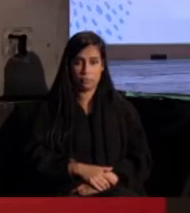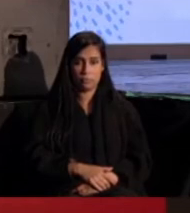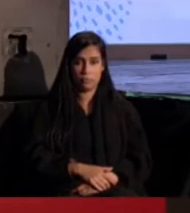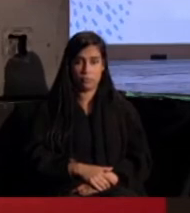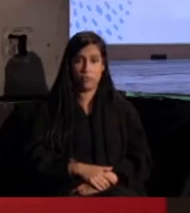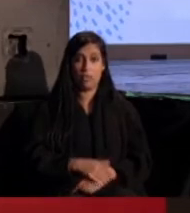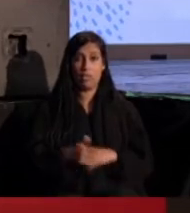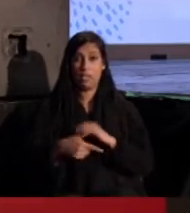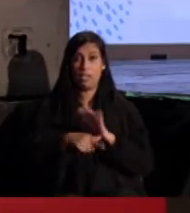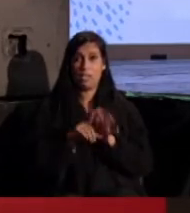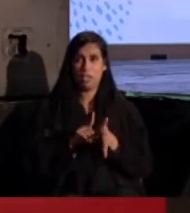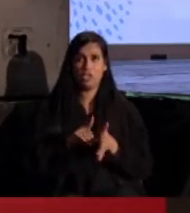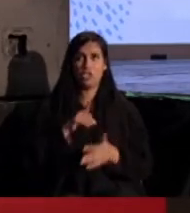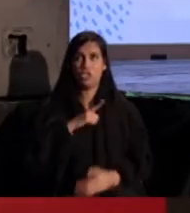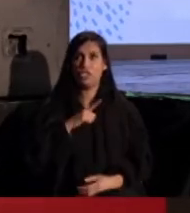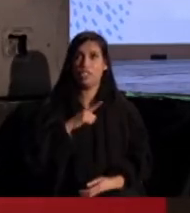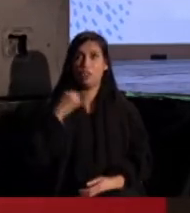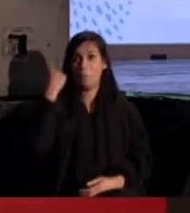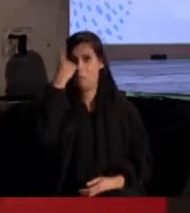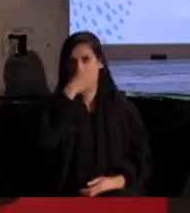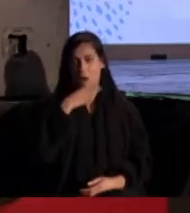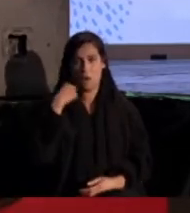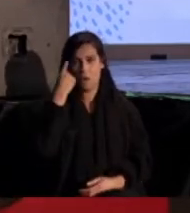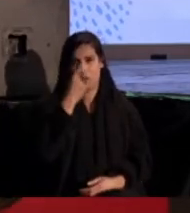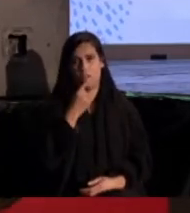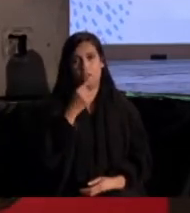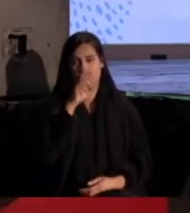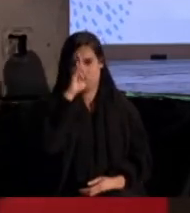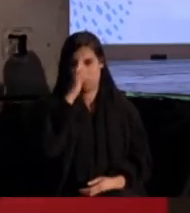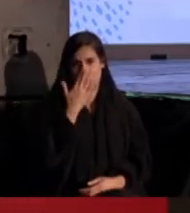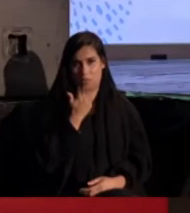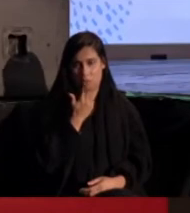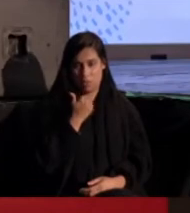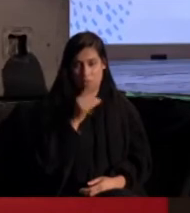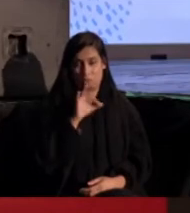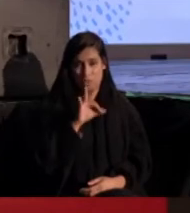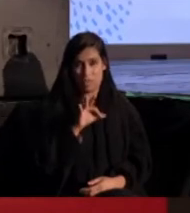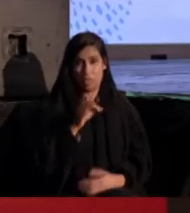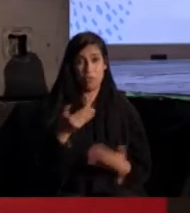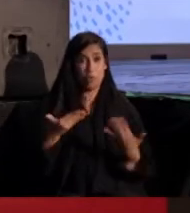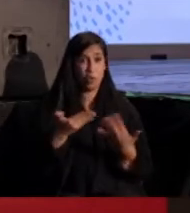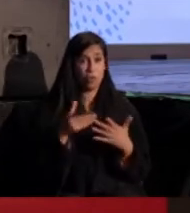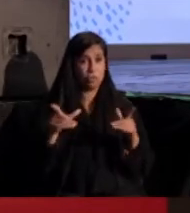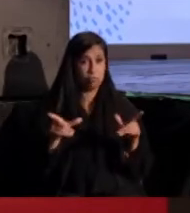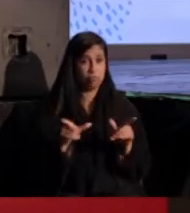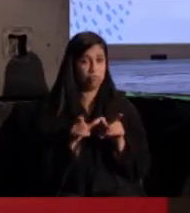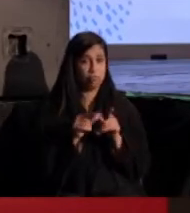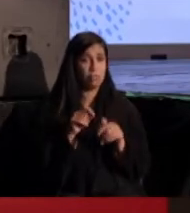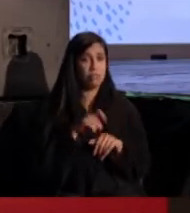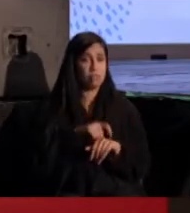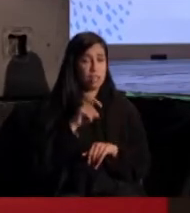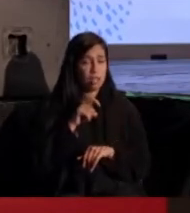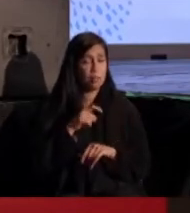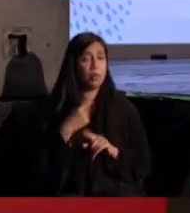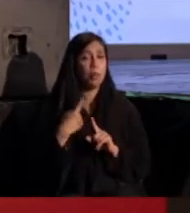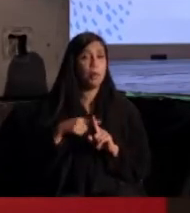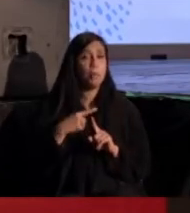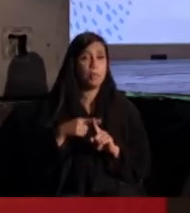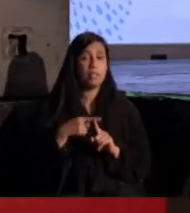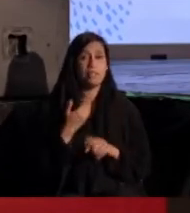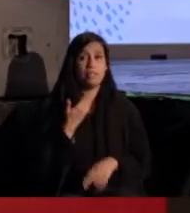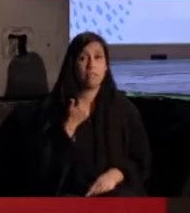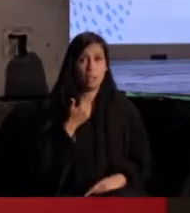Hoje você tem uma multiplicação da comida aquilo que favorece, mas mesmo na comida aquilo,